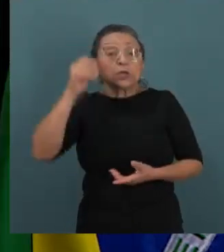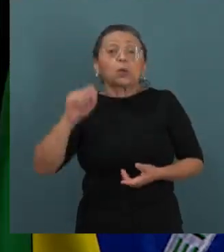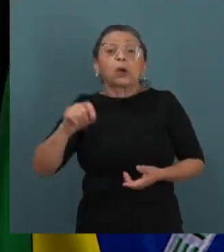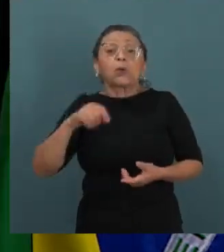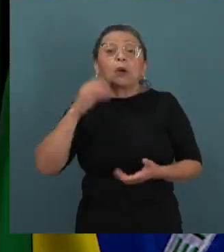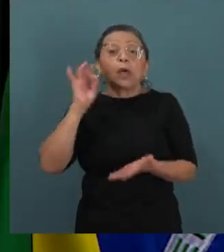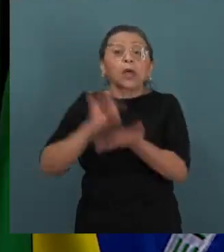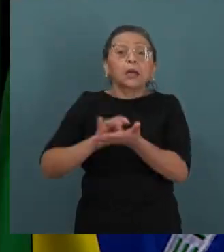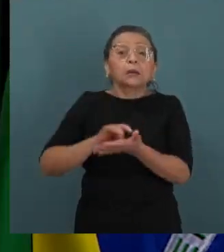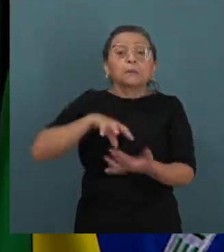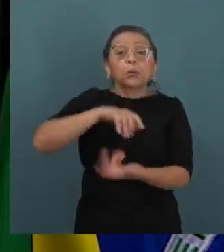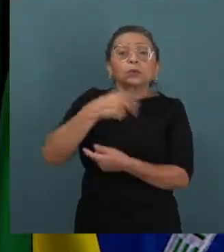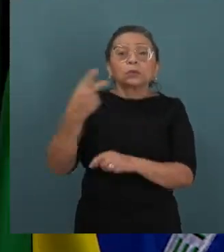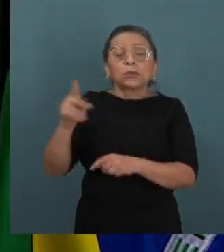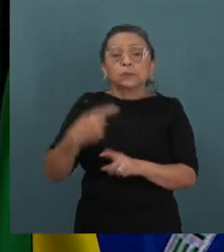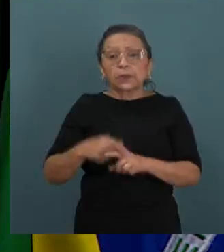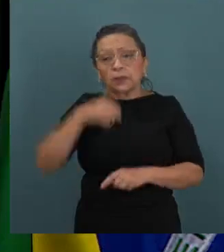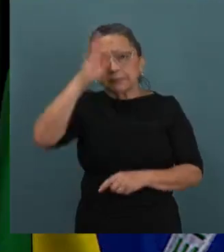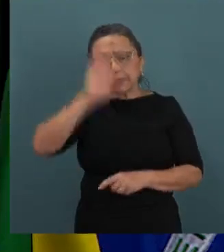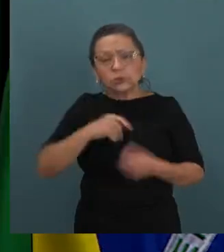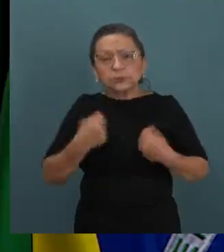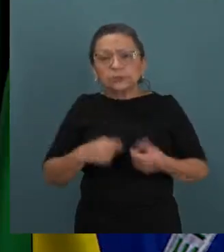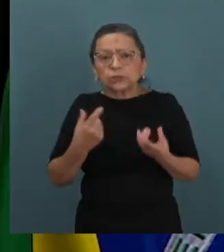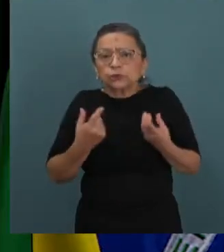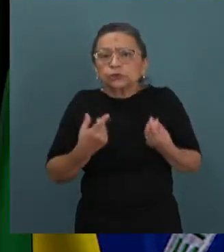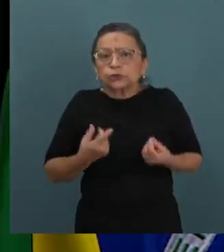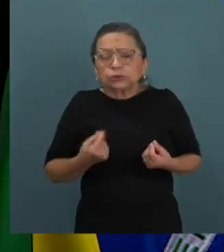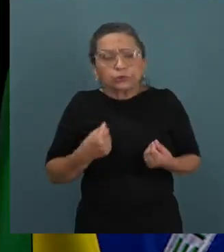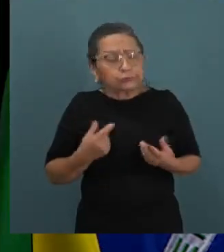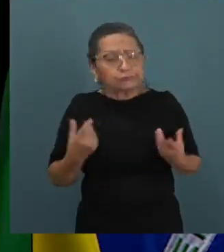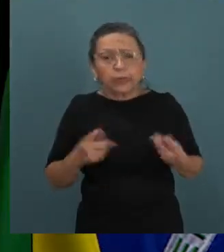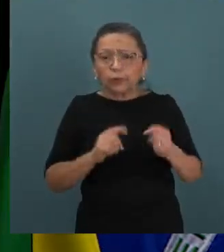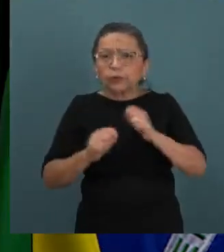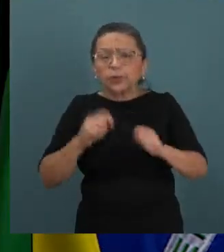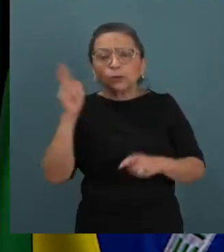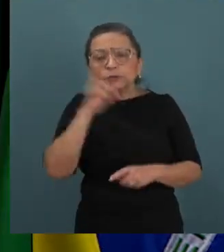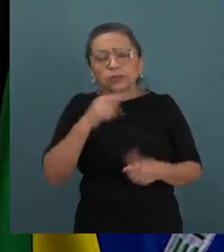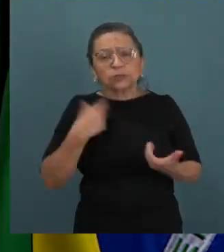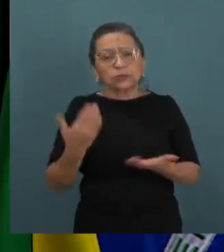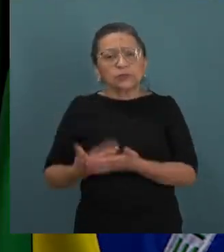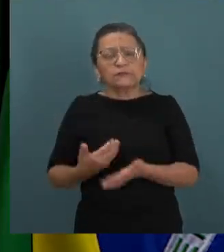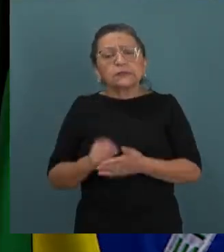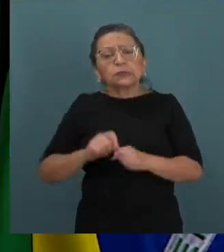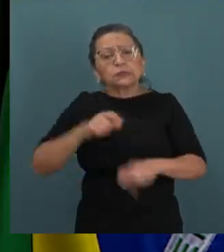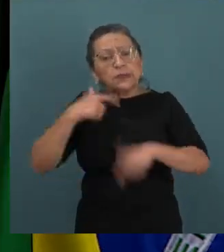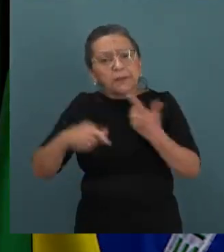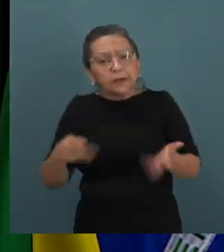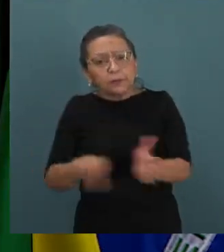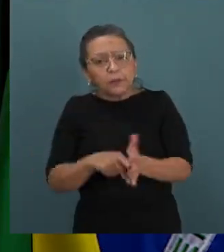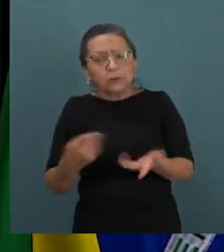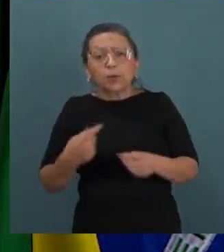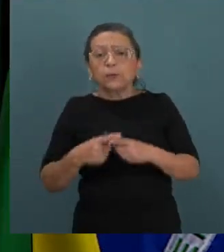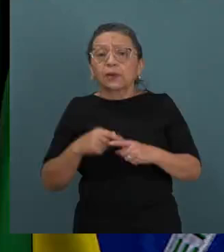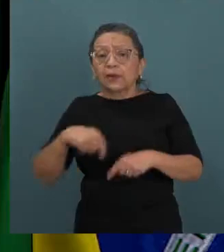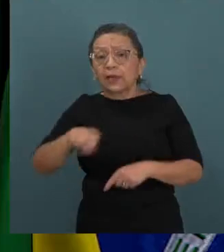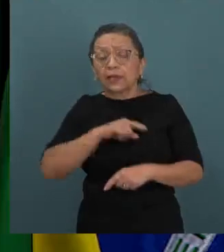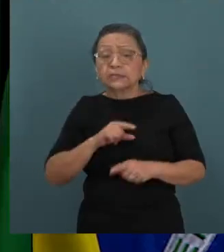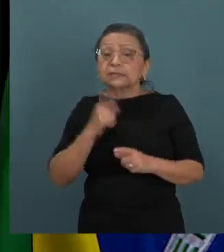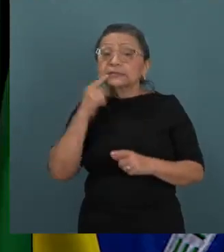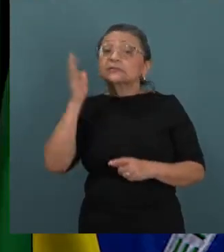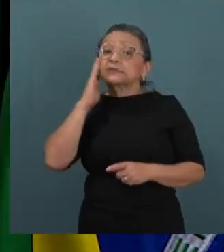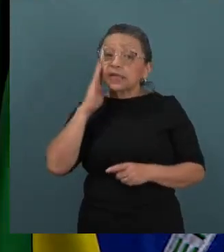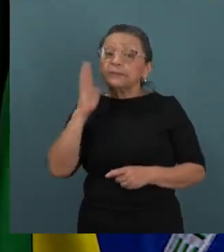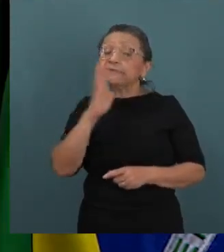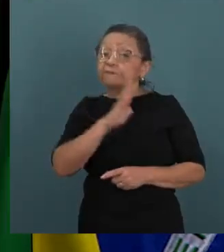vive. O Brasil precisando de cortes urgentes, de fazer o dever de casa, porque essa conta a gente sabe quem